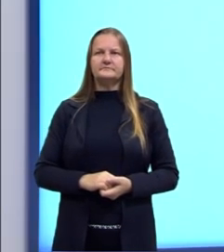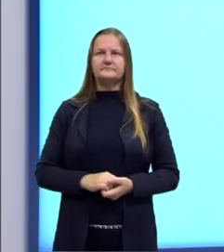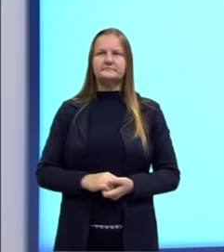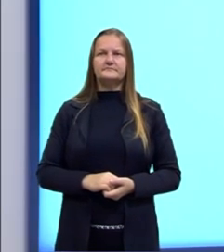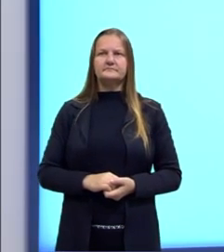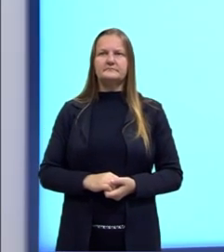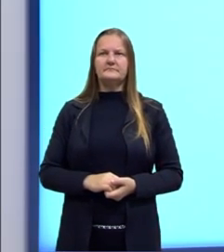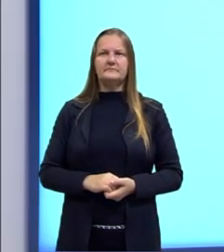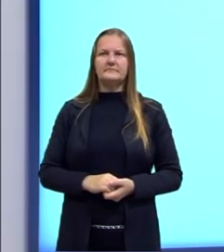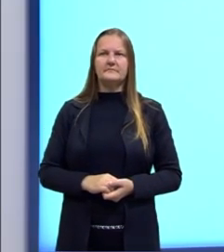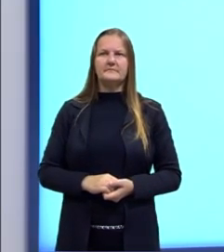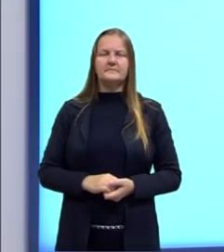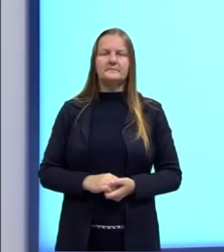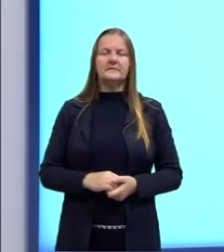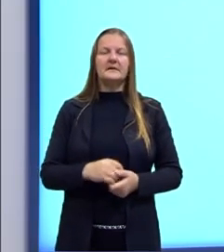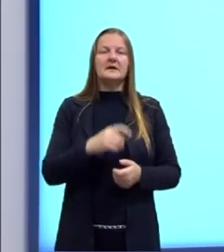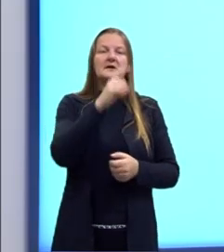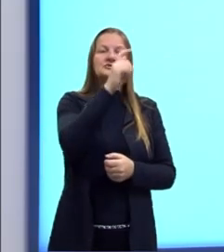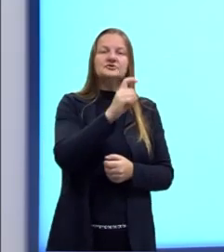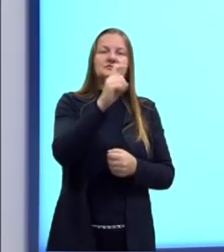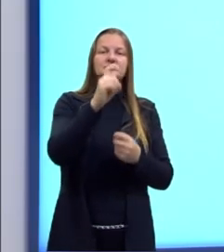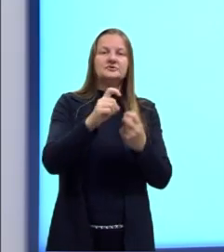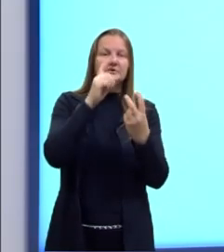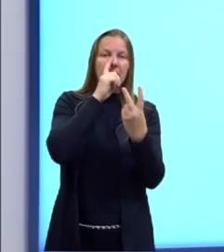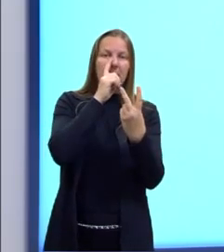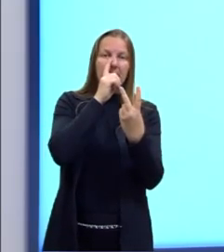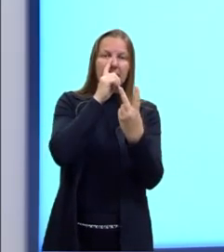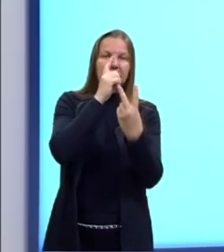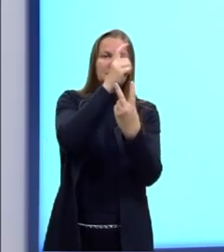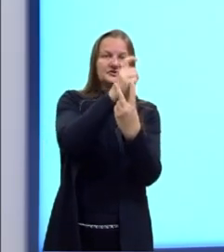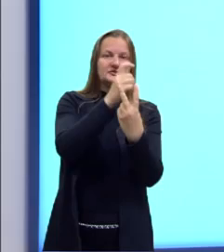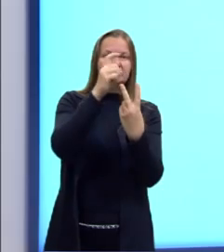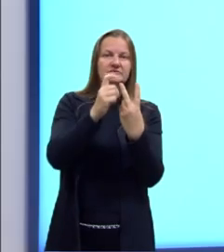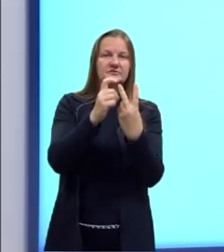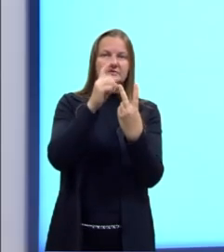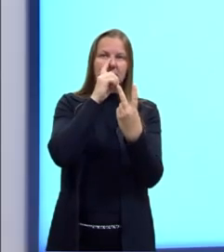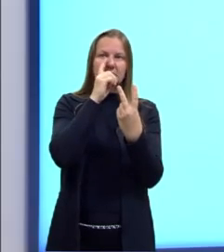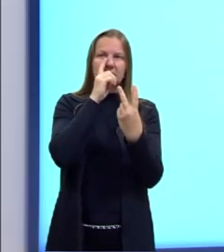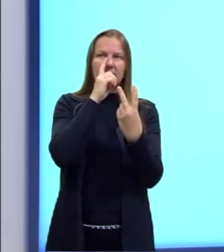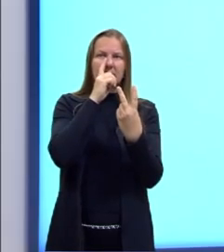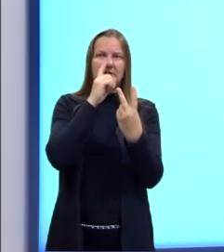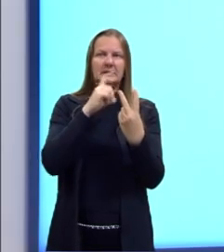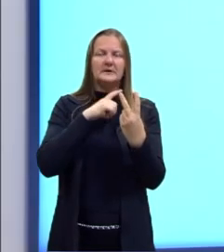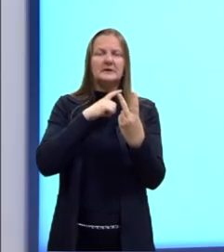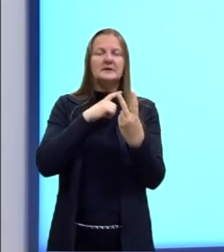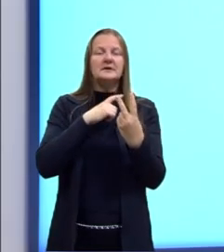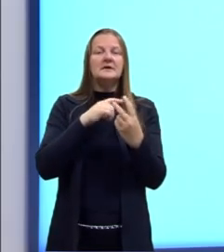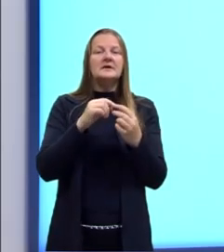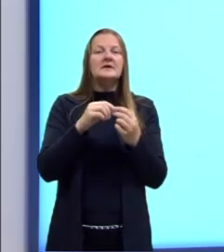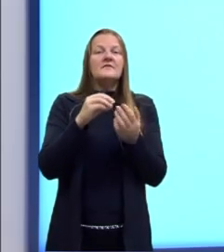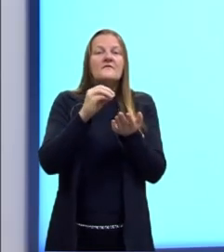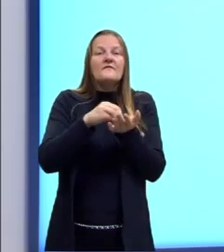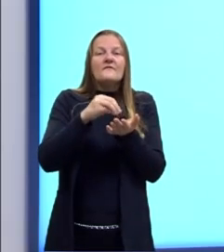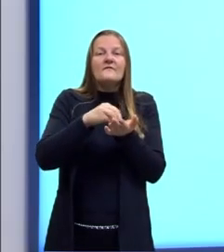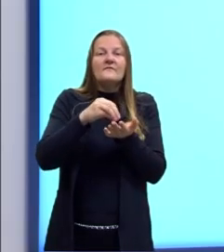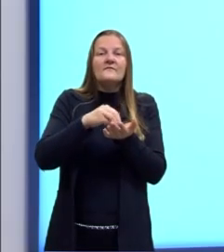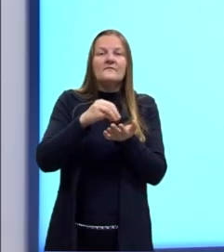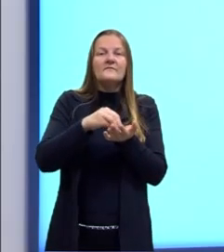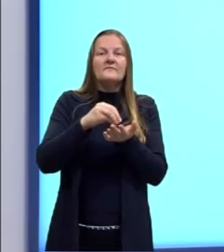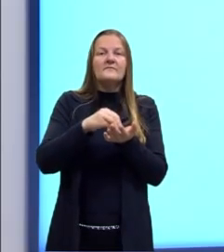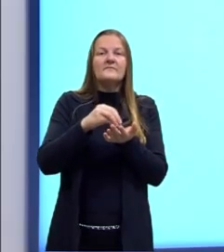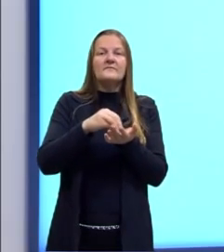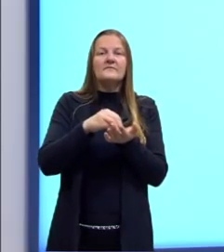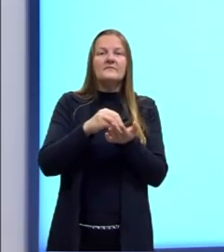aqui nesse par XX nós podemos perceber que vai ter uma ausência